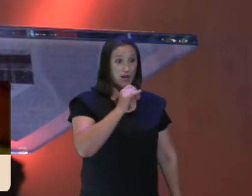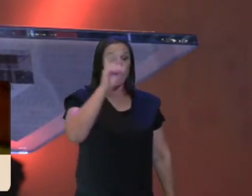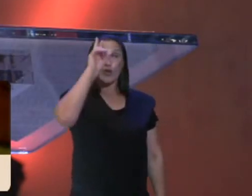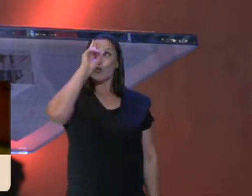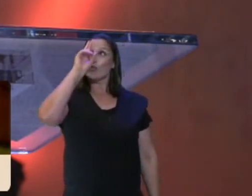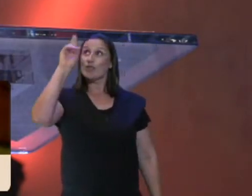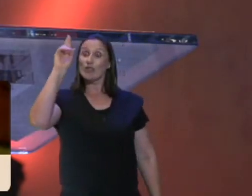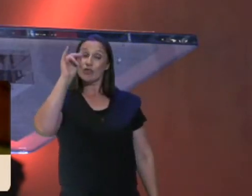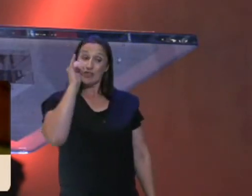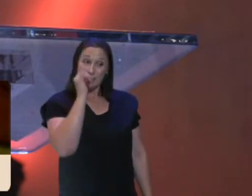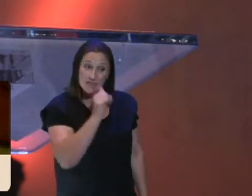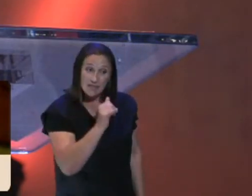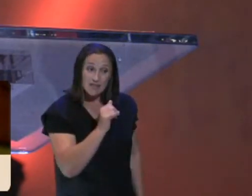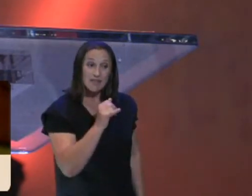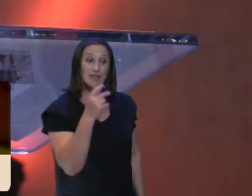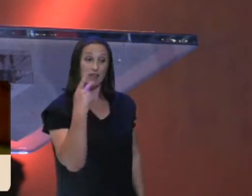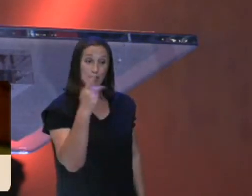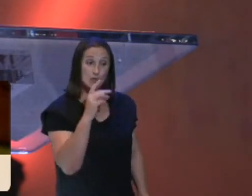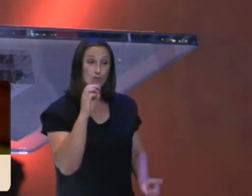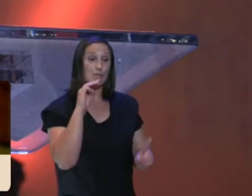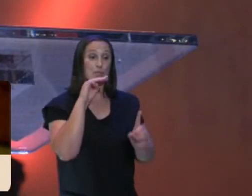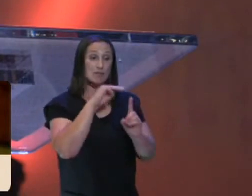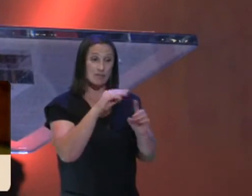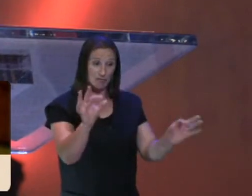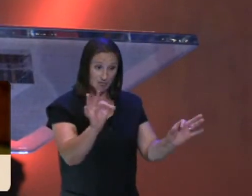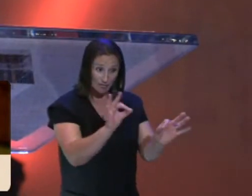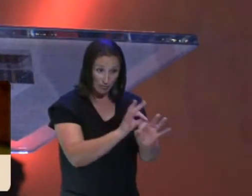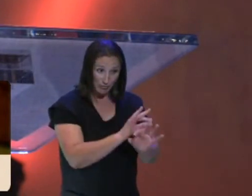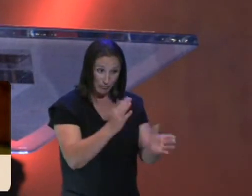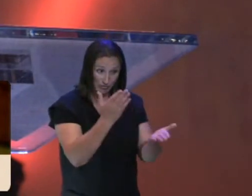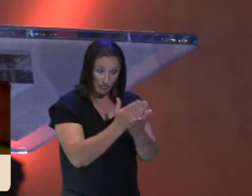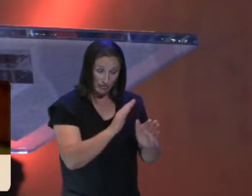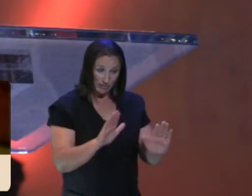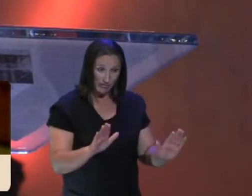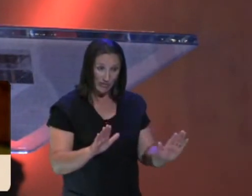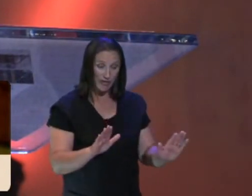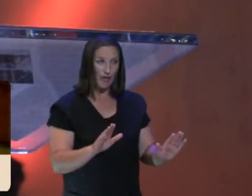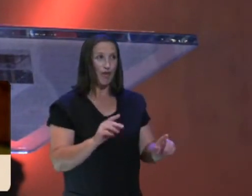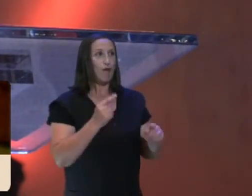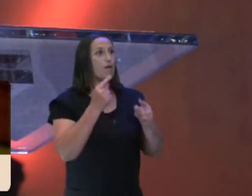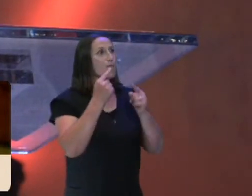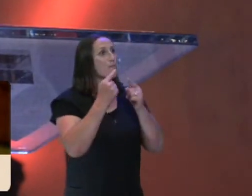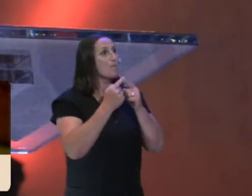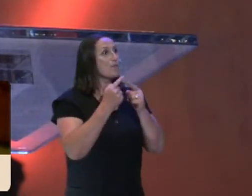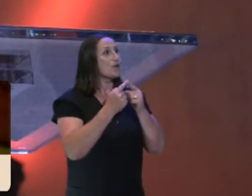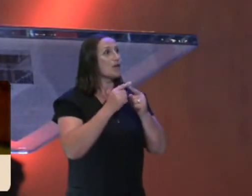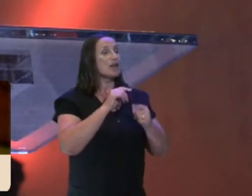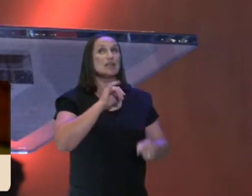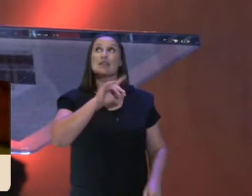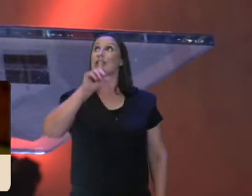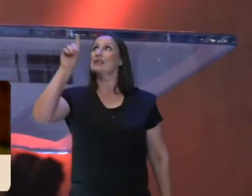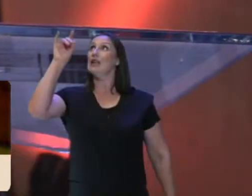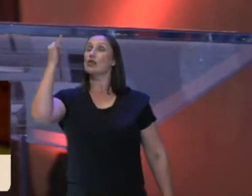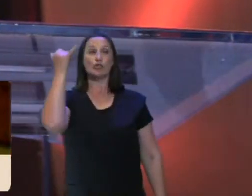missão terminou? Porque se você não ouviu isso de Deus,